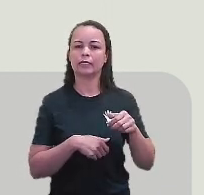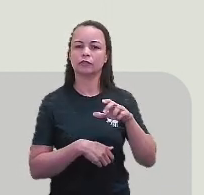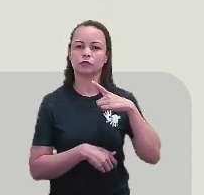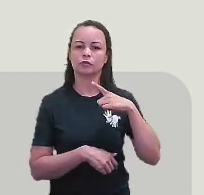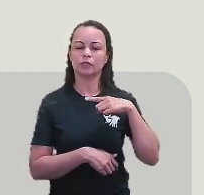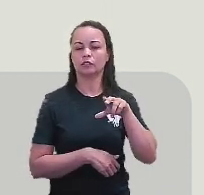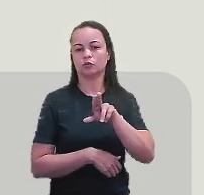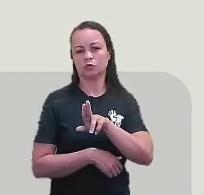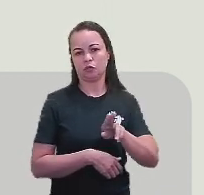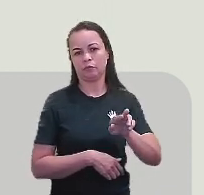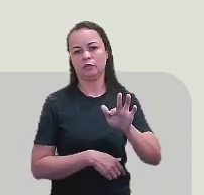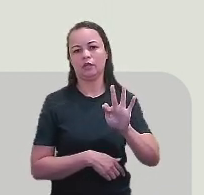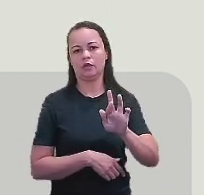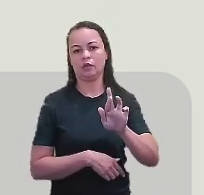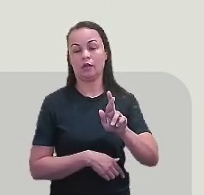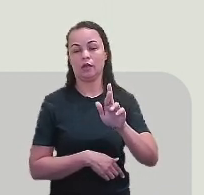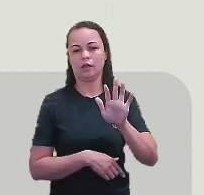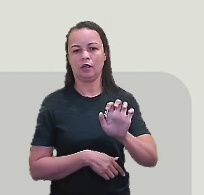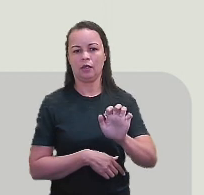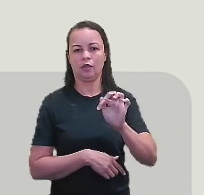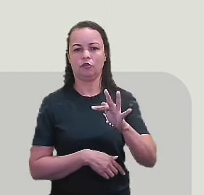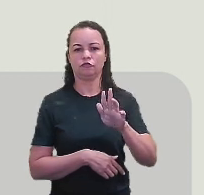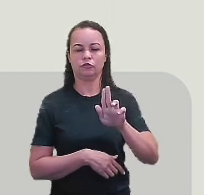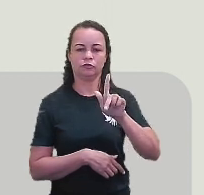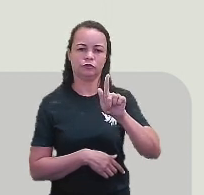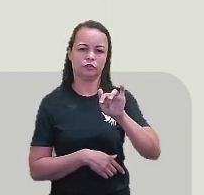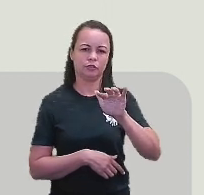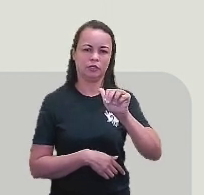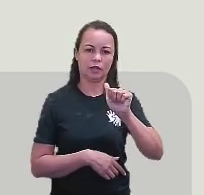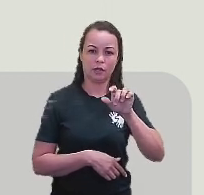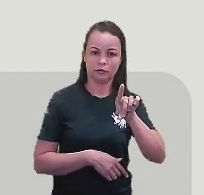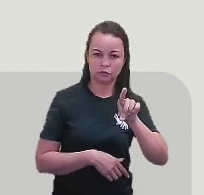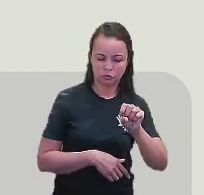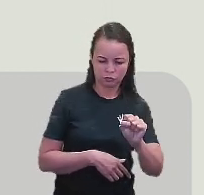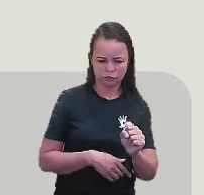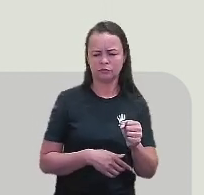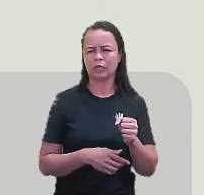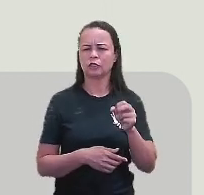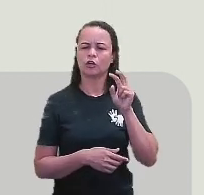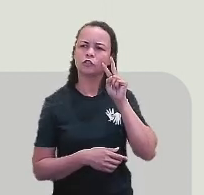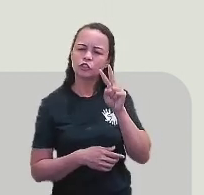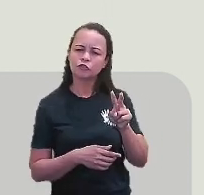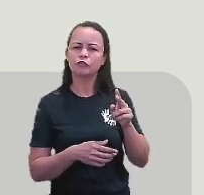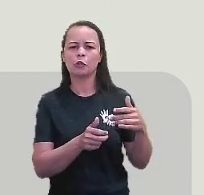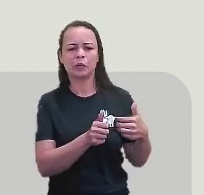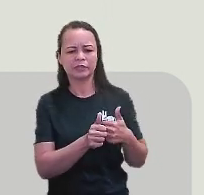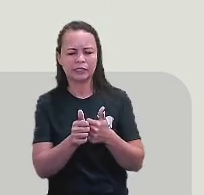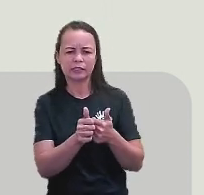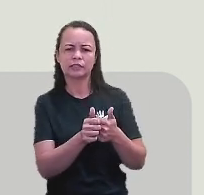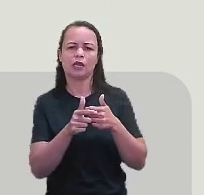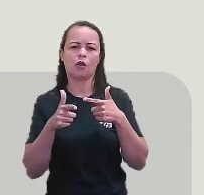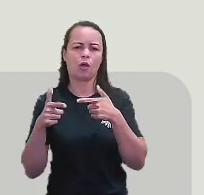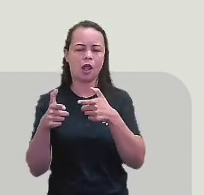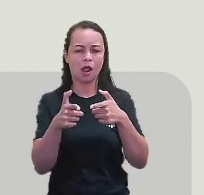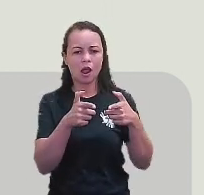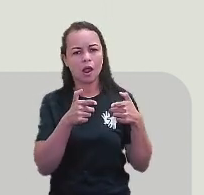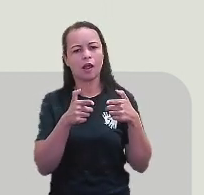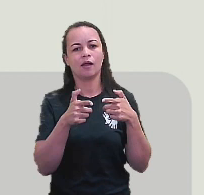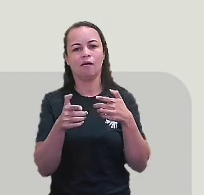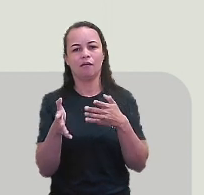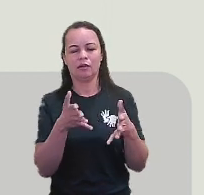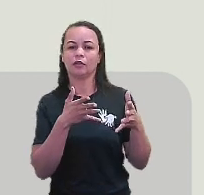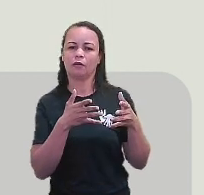de refugiado. Então, a gente viu anteriormente que perseguições, guerras, tudo pode fazer o indivíduo a